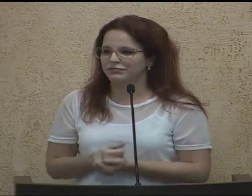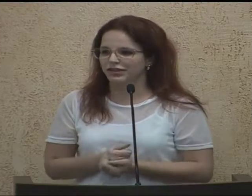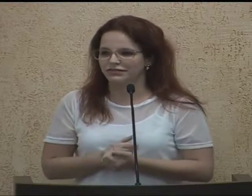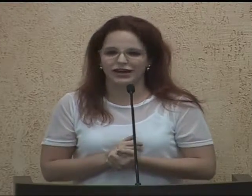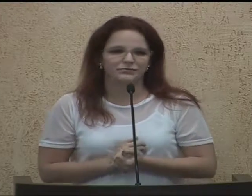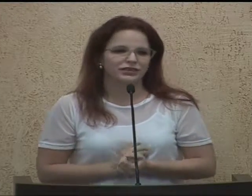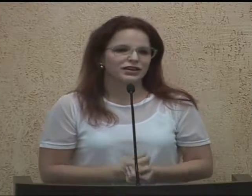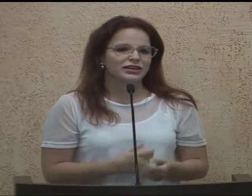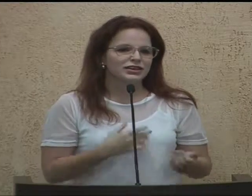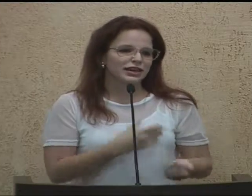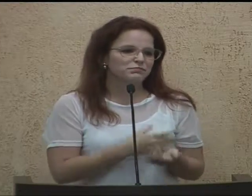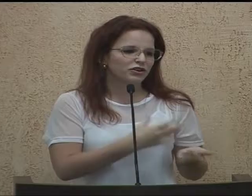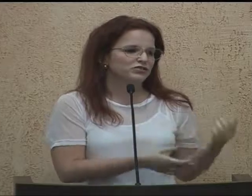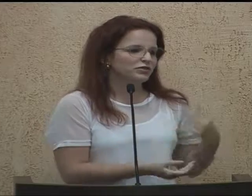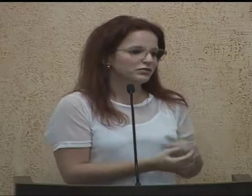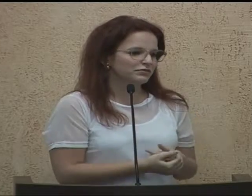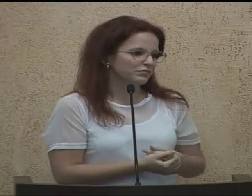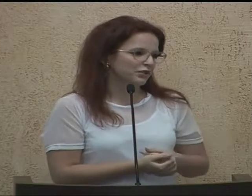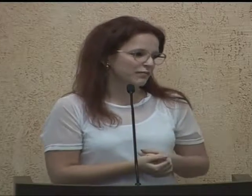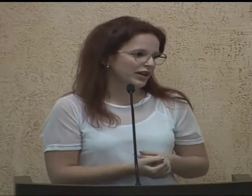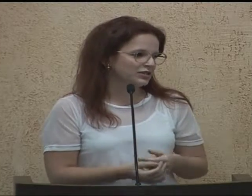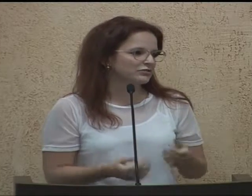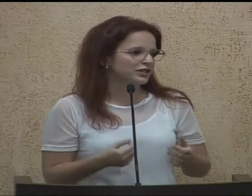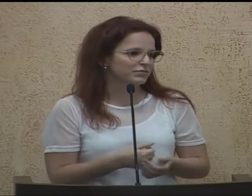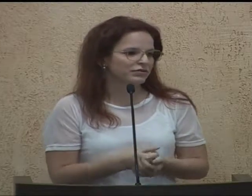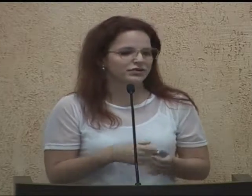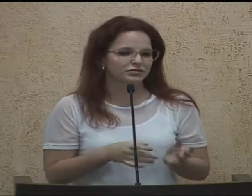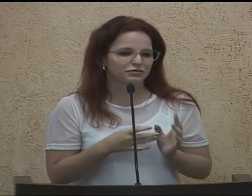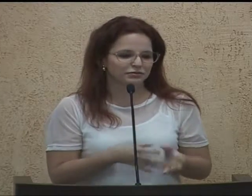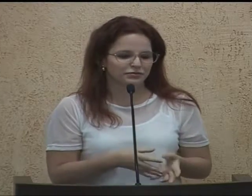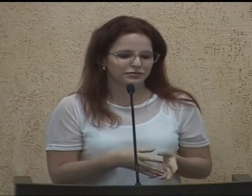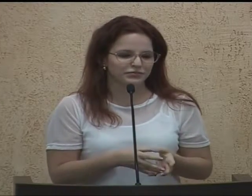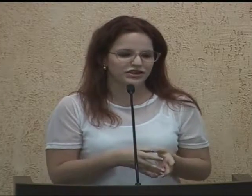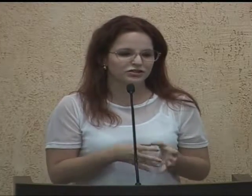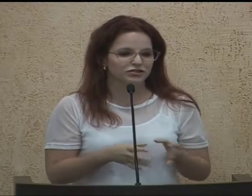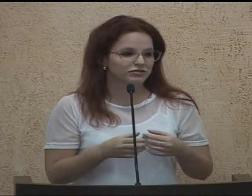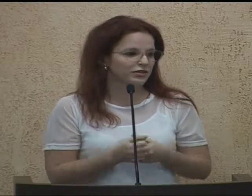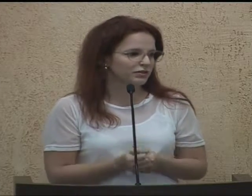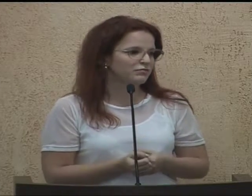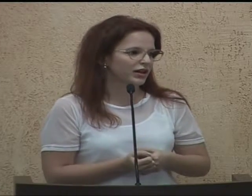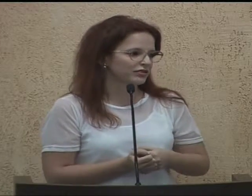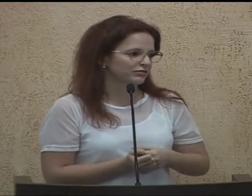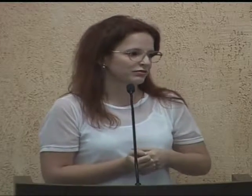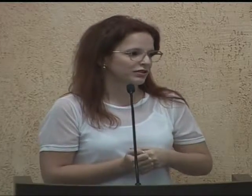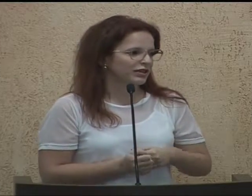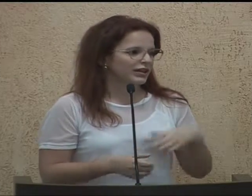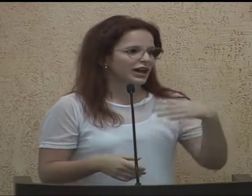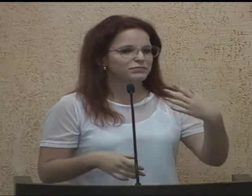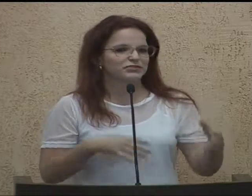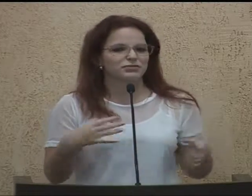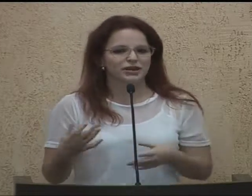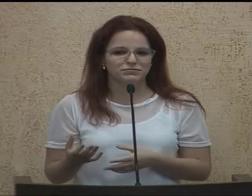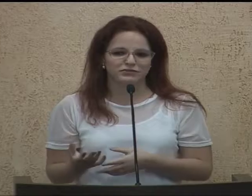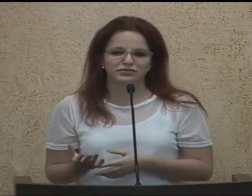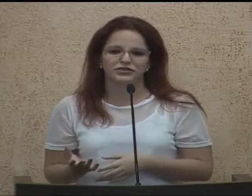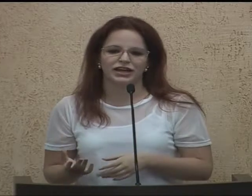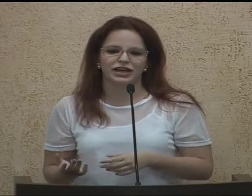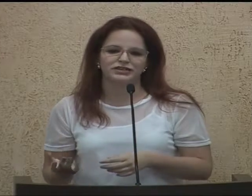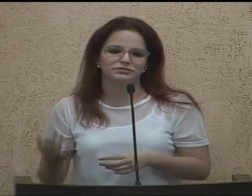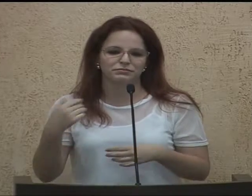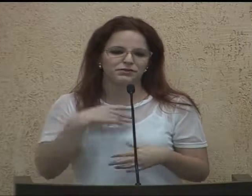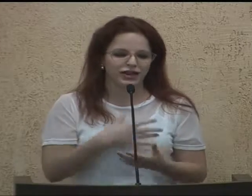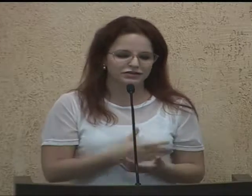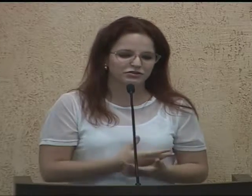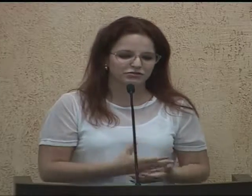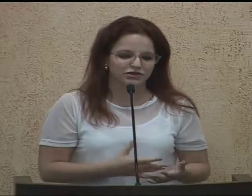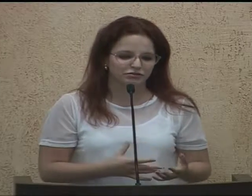resultado, vamos levar. Quem pode ou não confirmar o médico, o diagnóstico sempre é um médico. Cabe aos demais